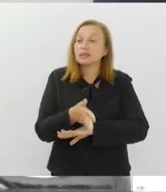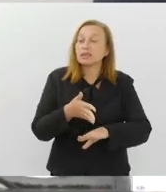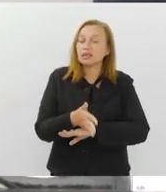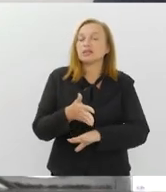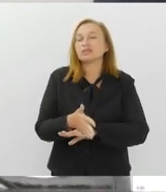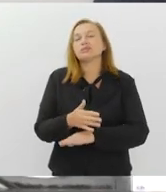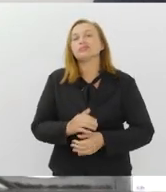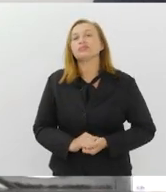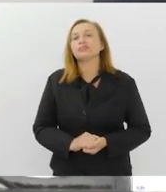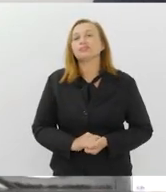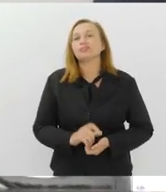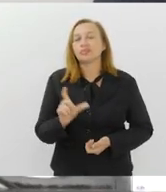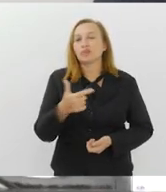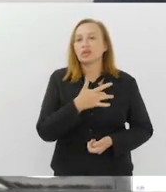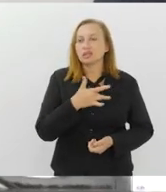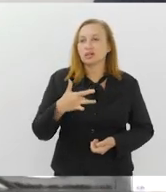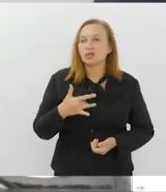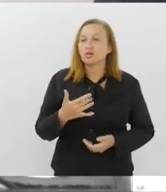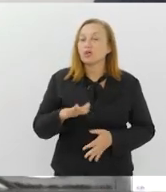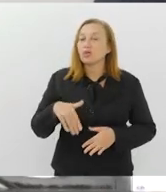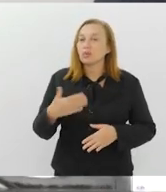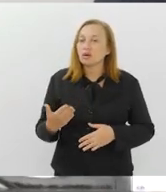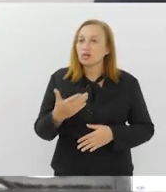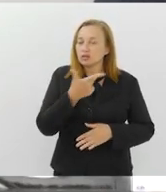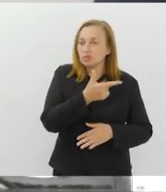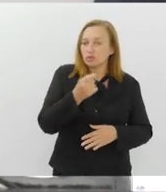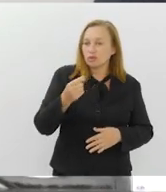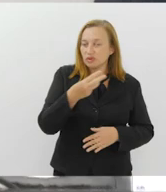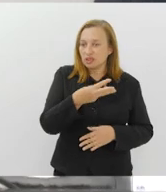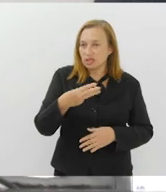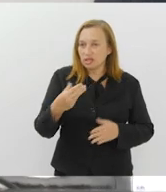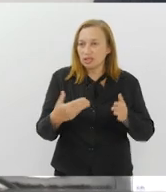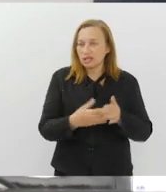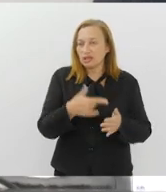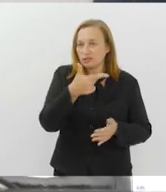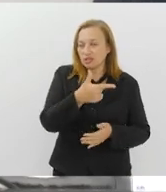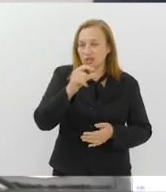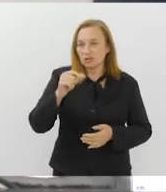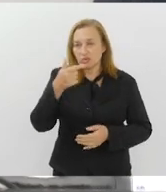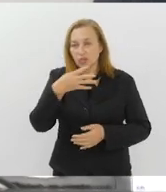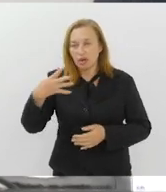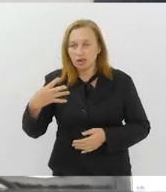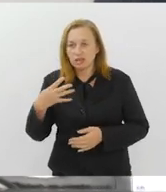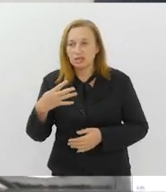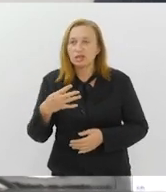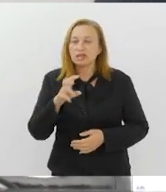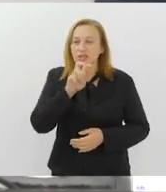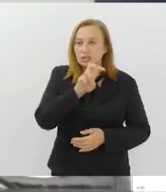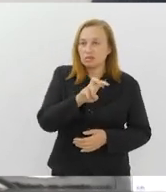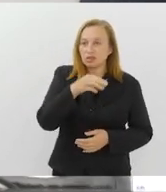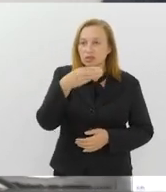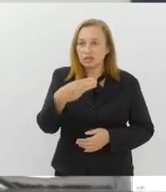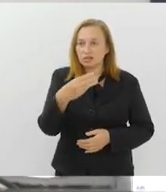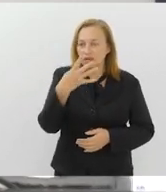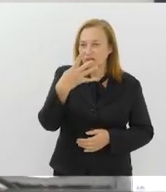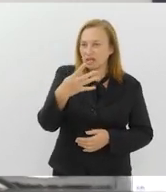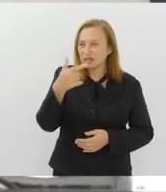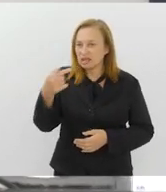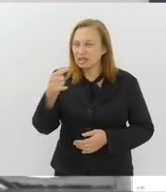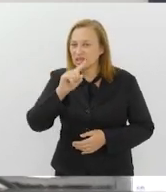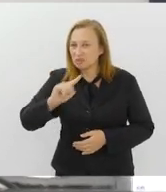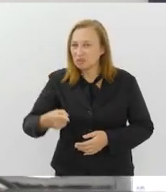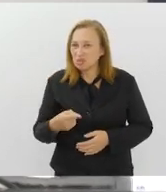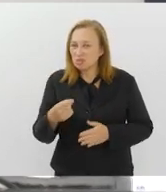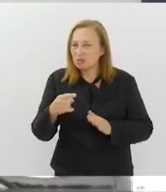nos planos de saúde. Quando vai de 2023 para 2024, sai de 53 mil e vai para 47 mil.